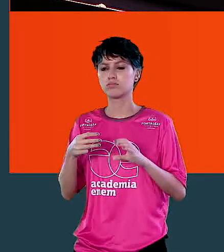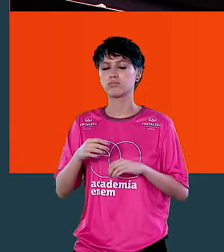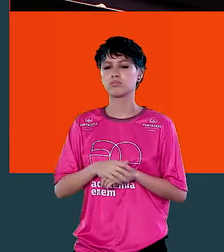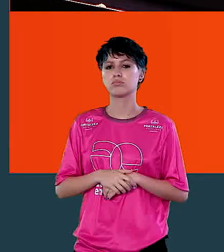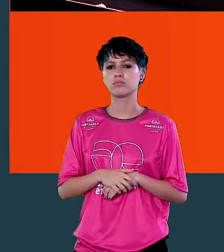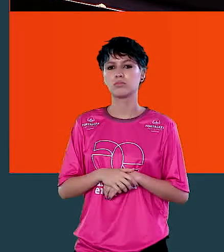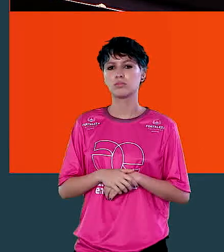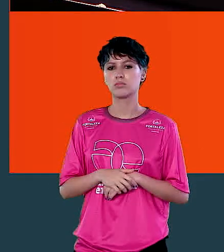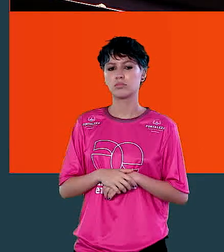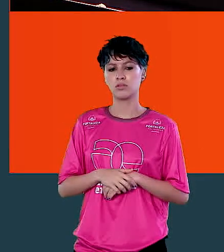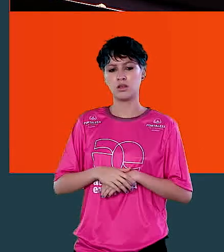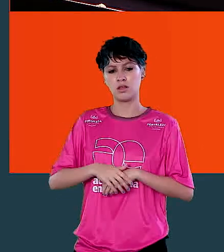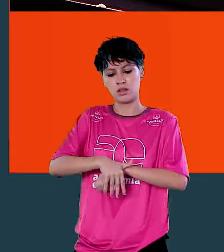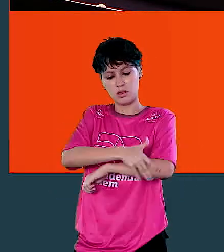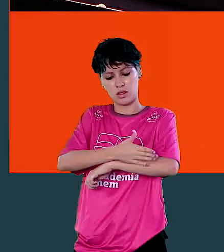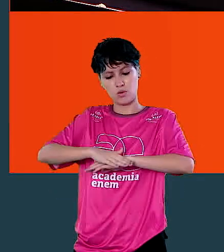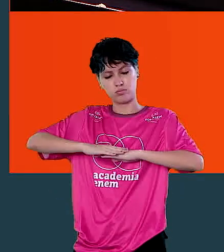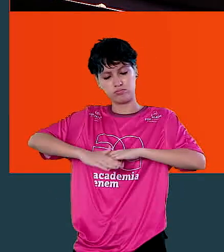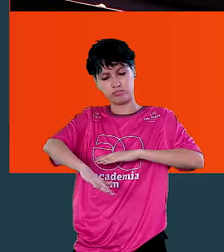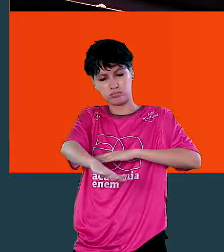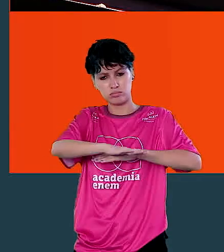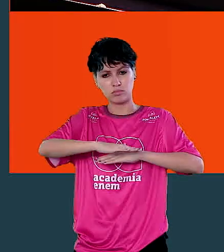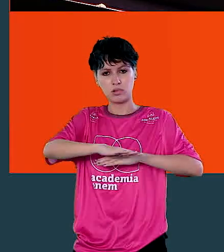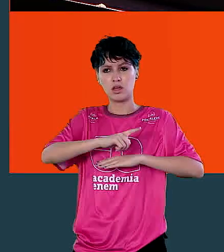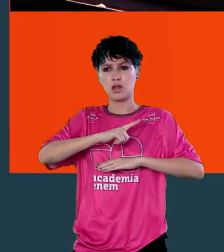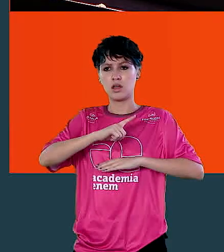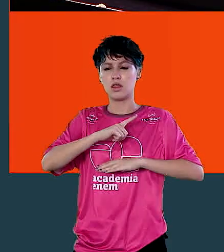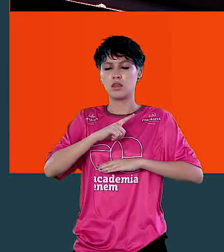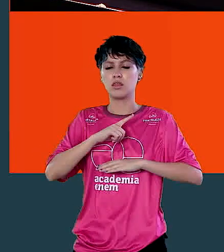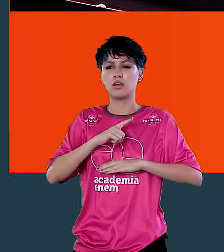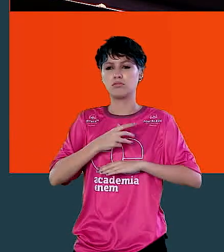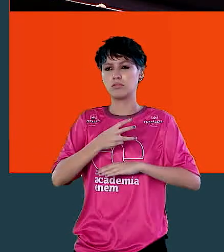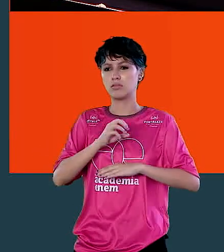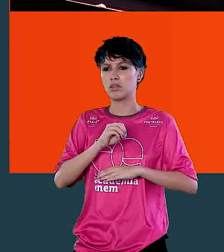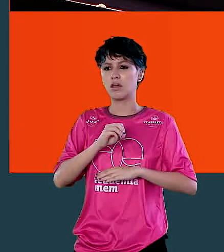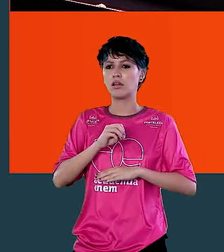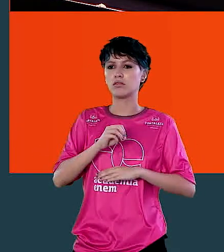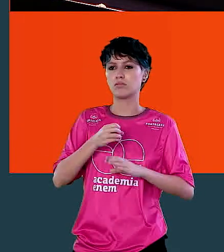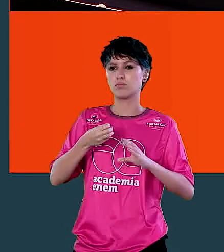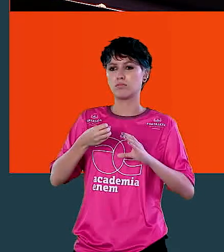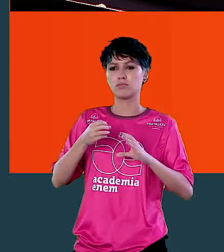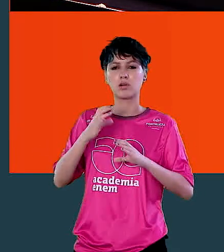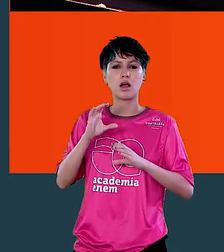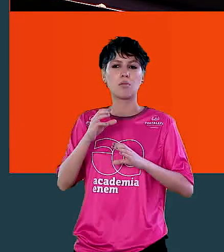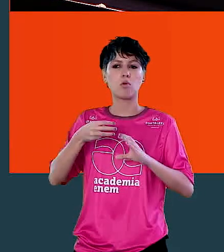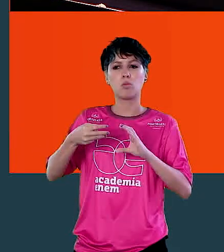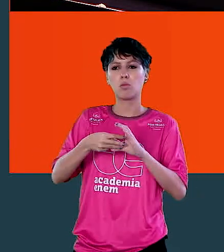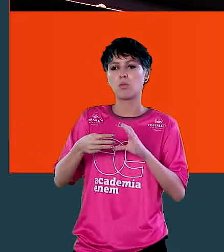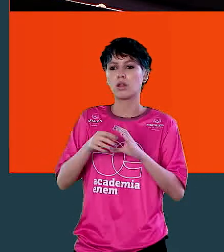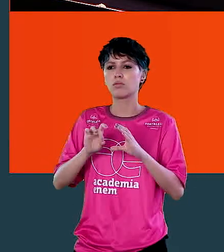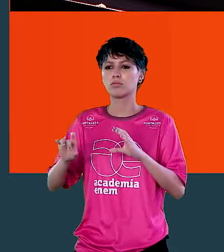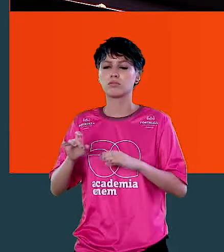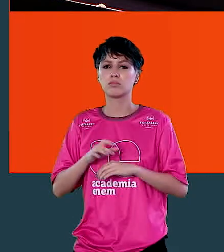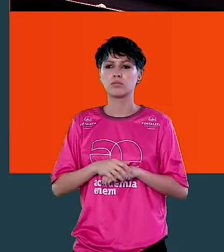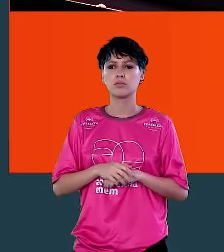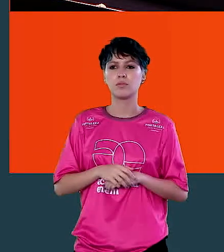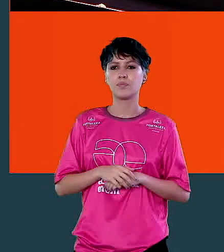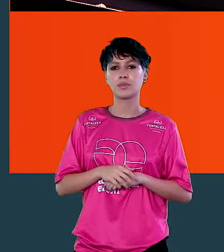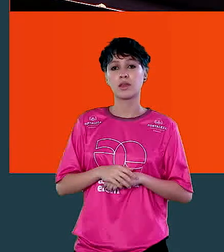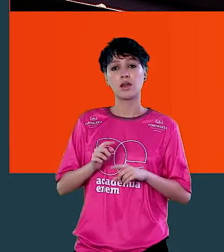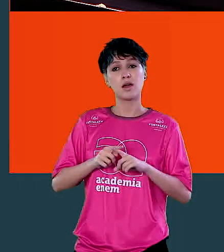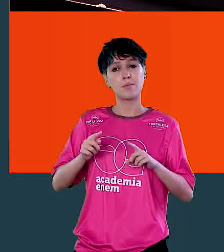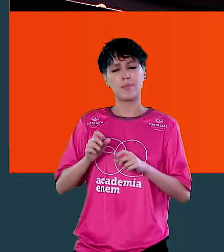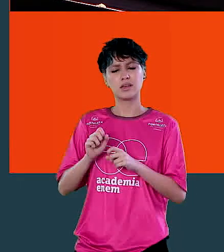mais de 30 carbonos por molécula. E o gás? 1 carbono, 3